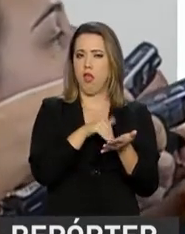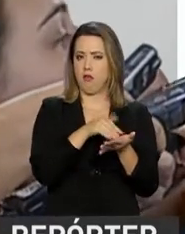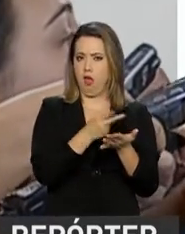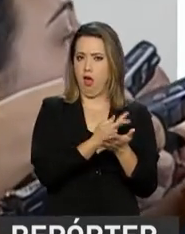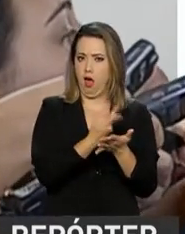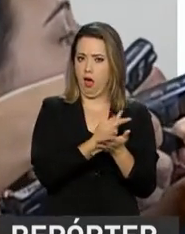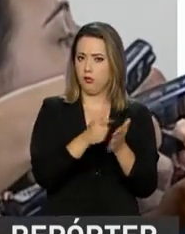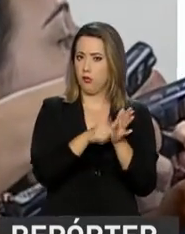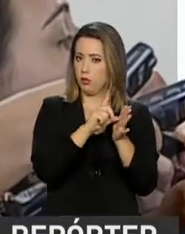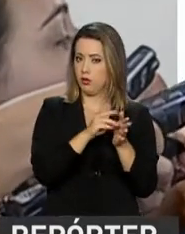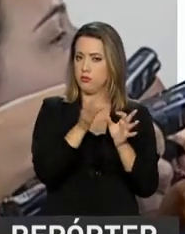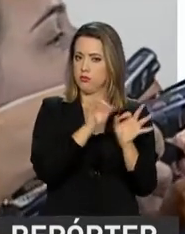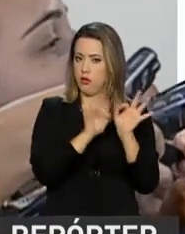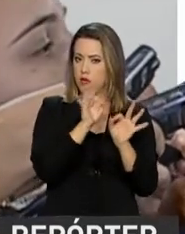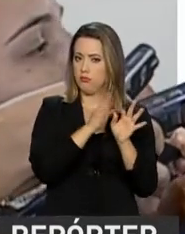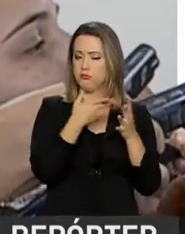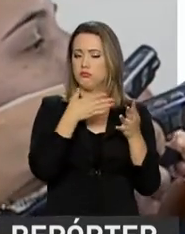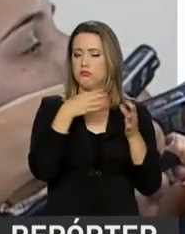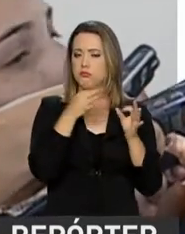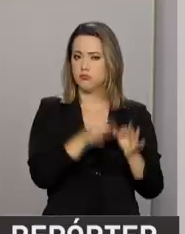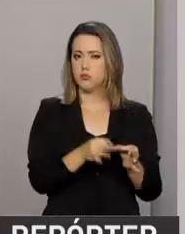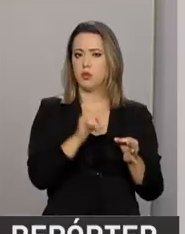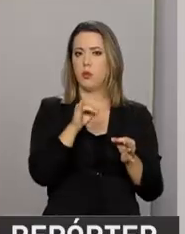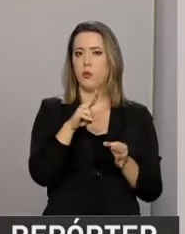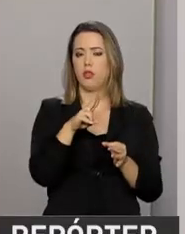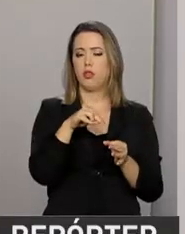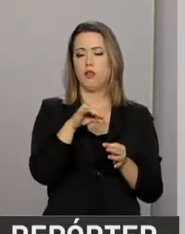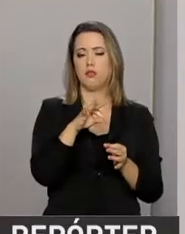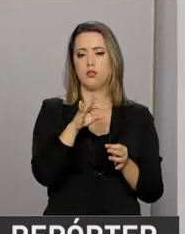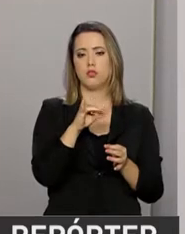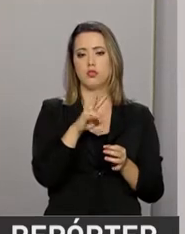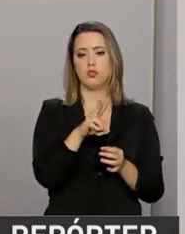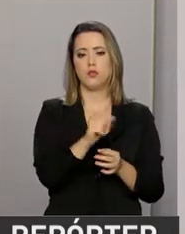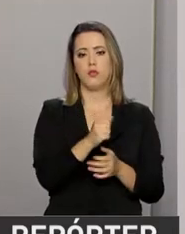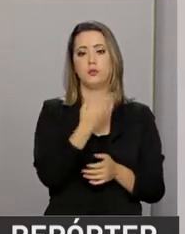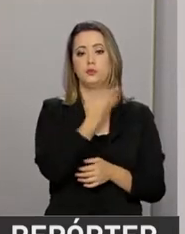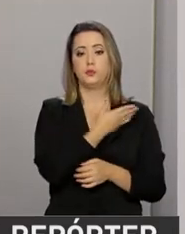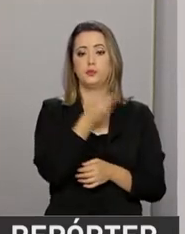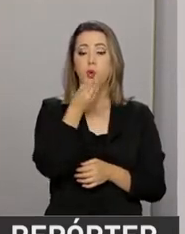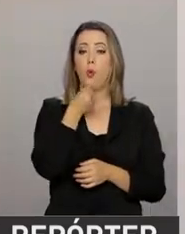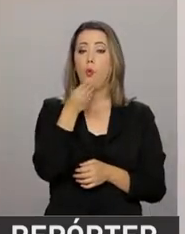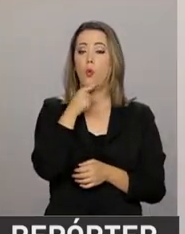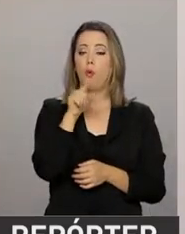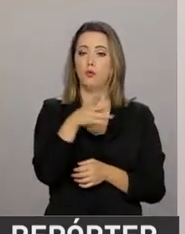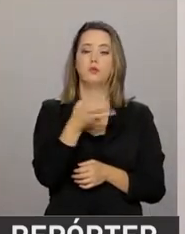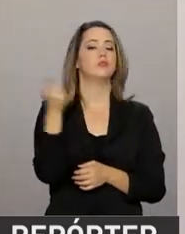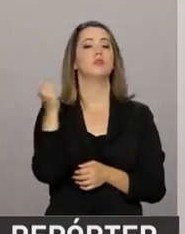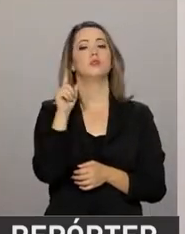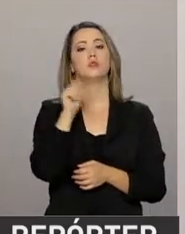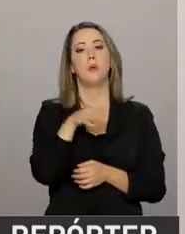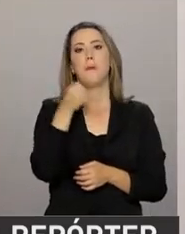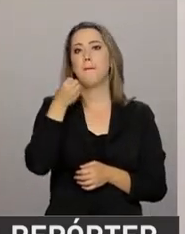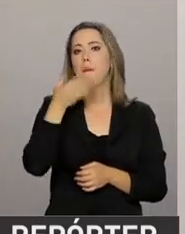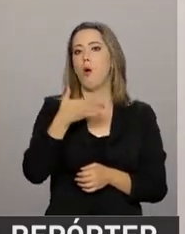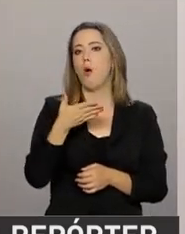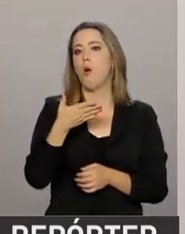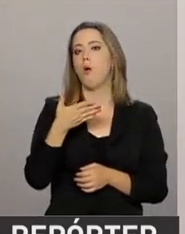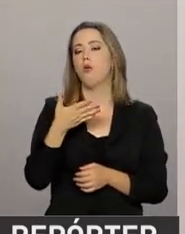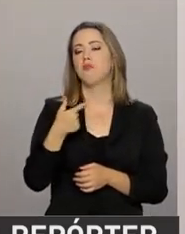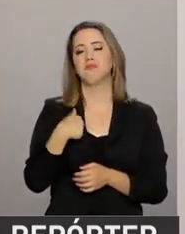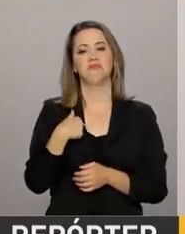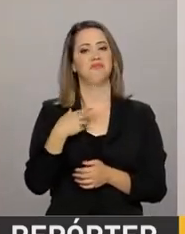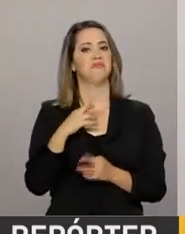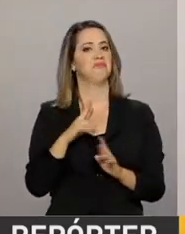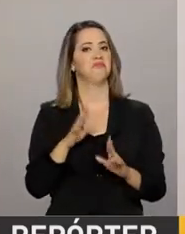suas contas elas se tornaram assim inativas não desisti pois um dos beneficiados esperando